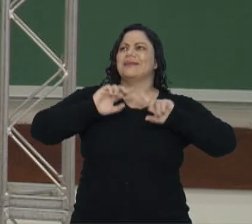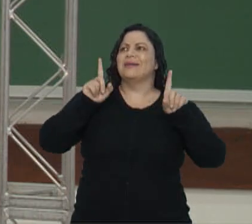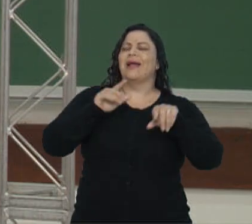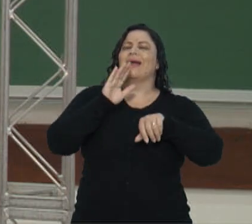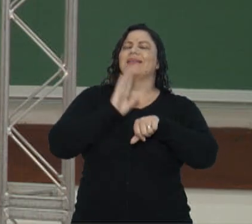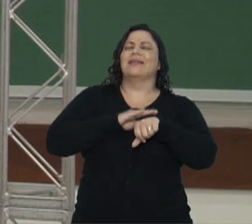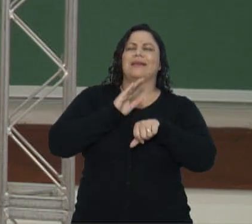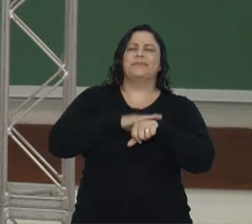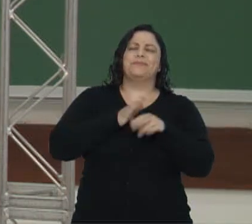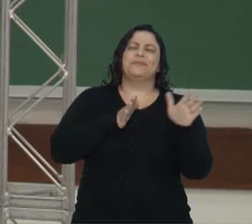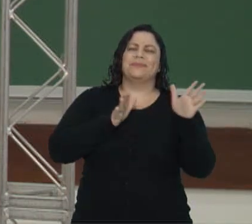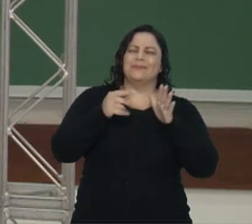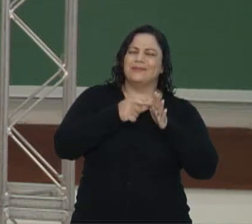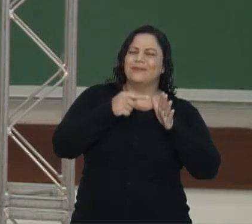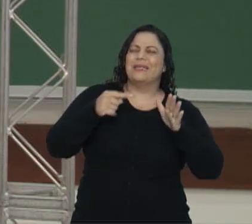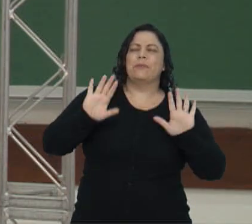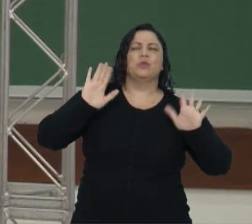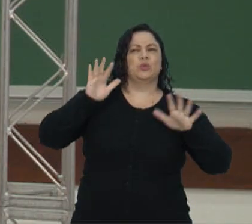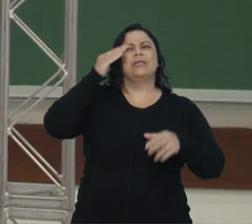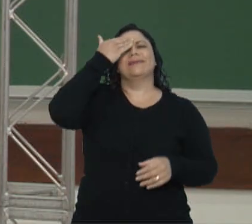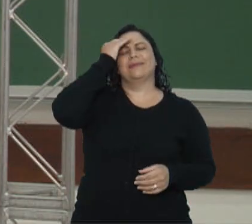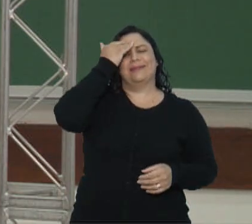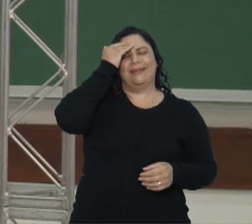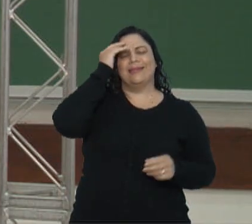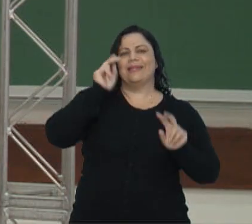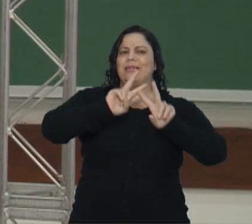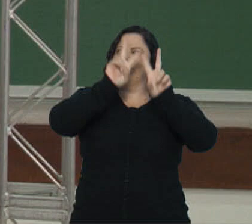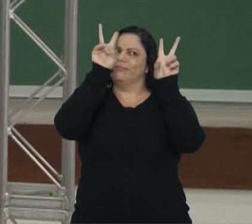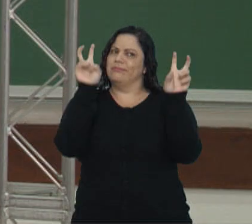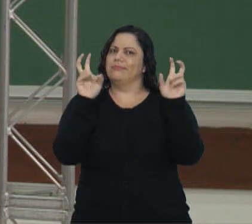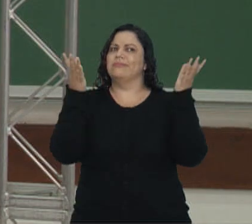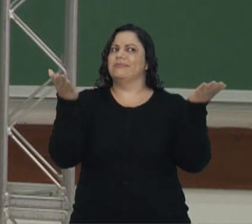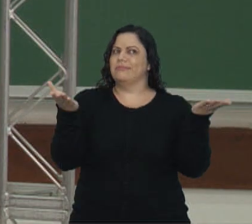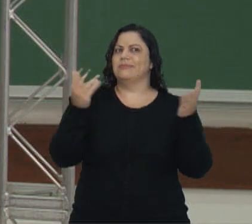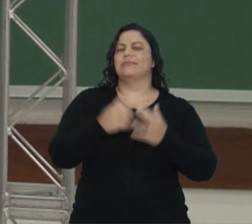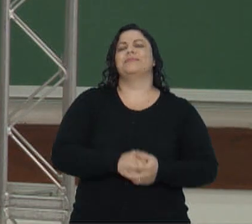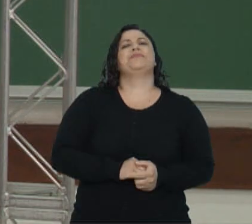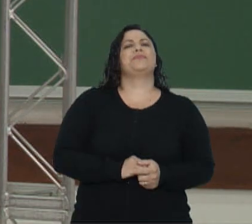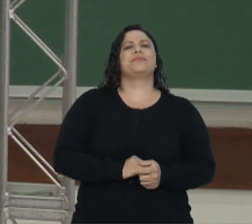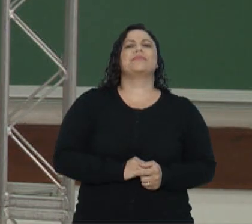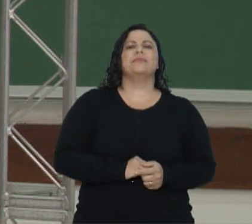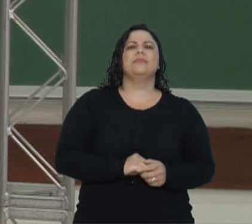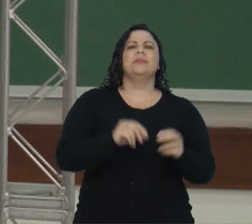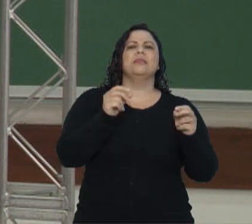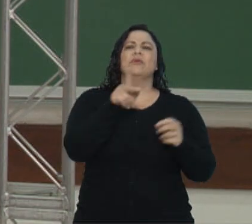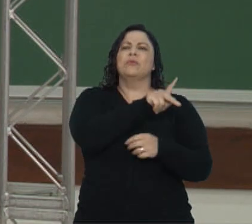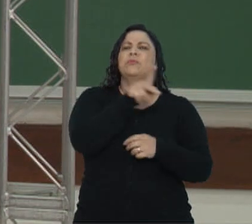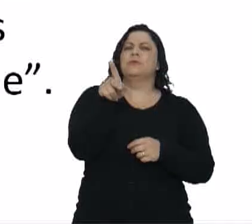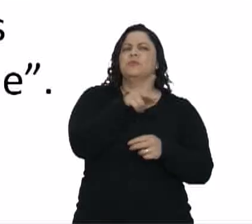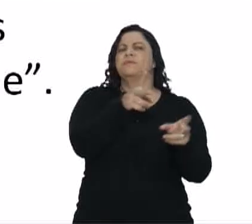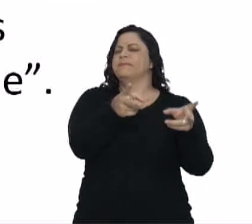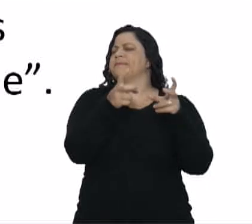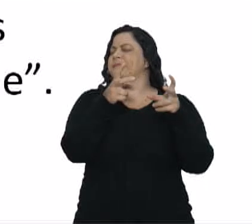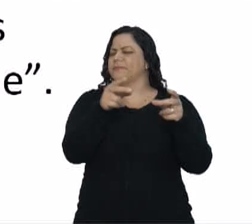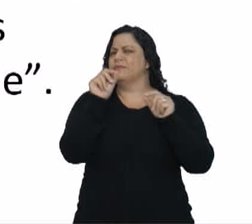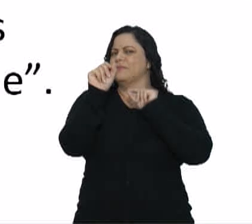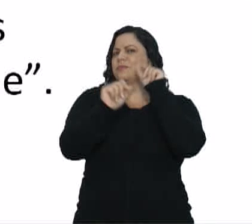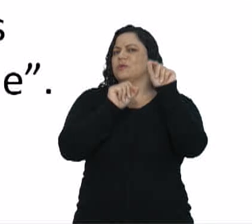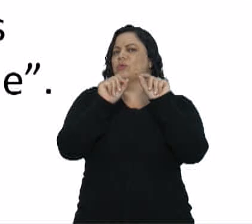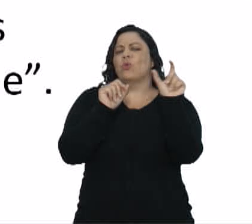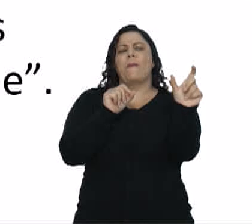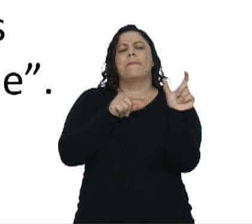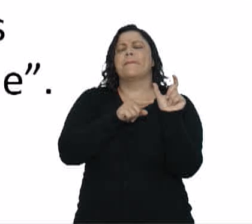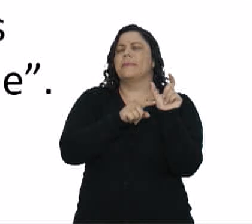entendido do assunto regência nominal. Olha ali, a professora observou com você qual seria a palavra, né?